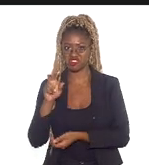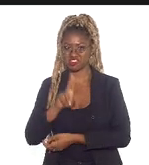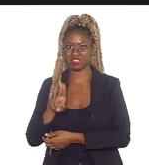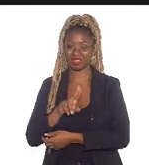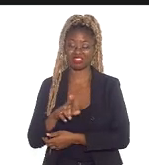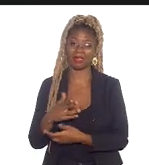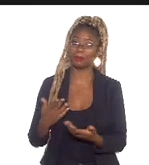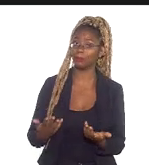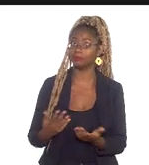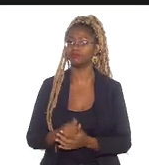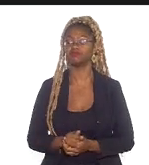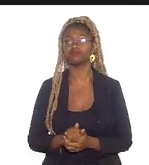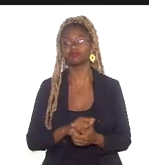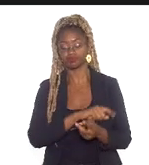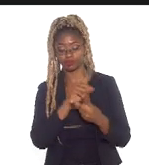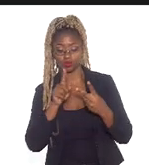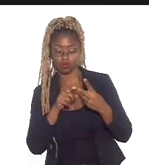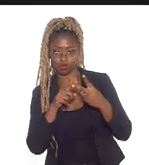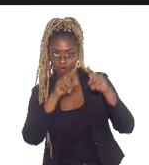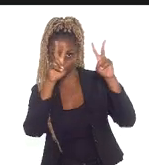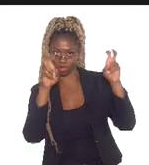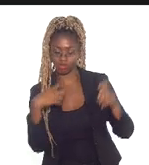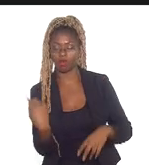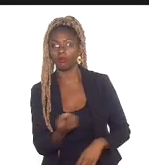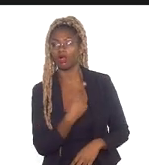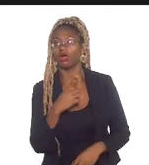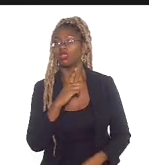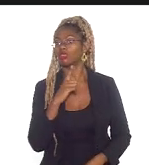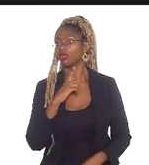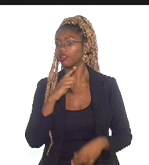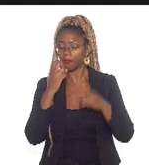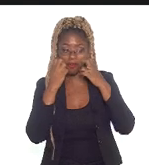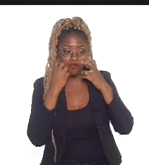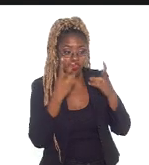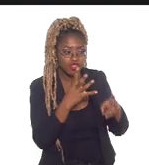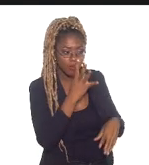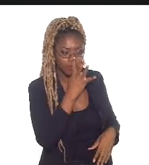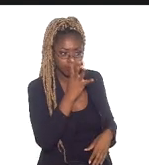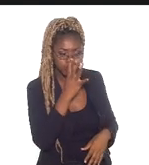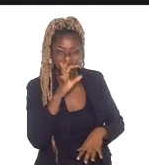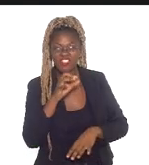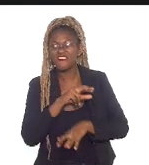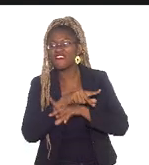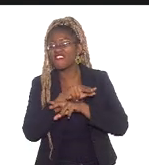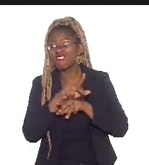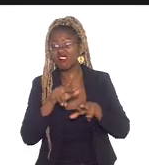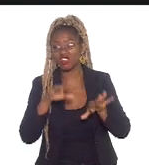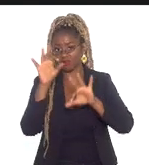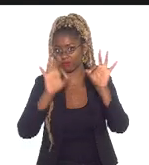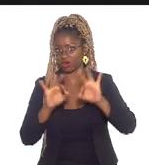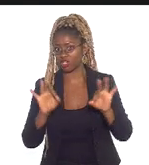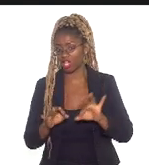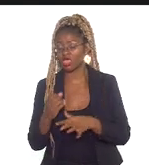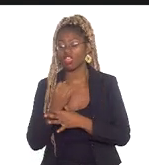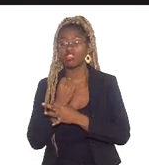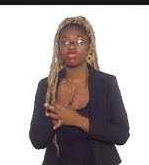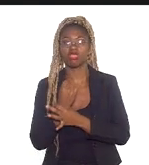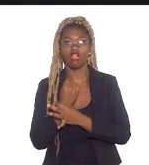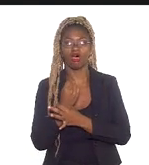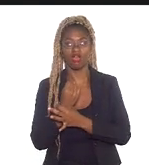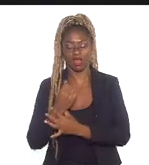Um outro tema que nós temos visto diversos projetos em termos de segurança